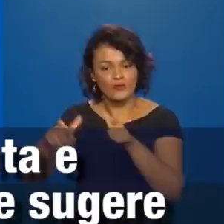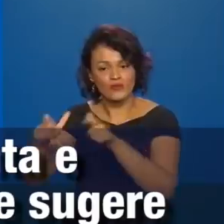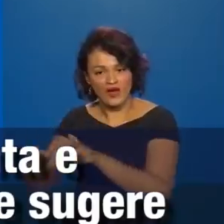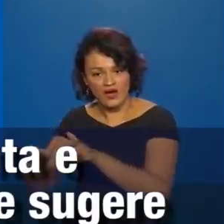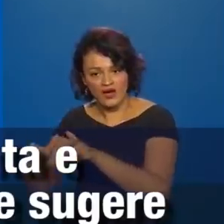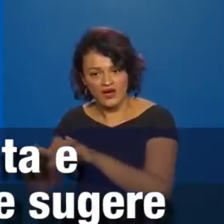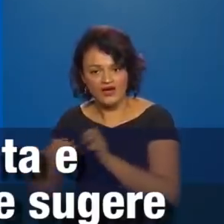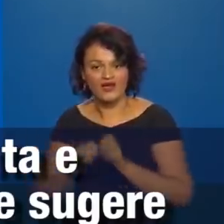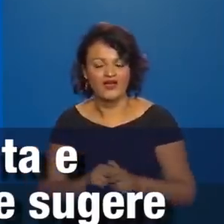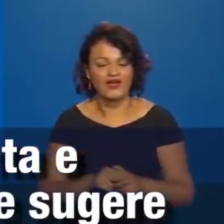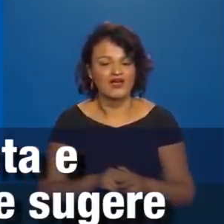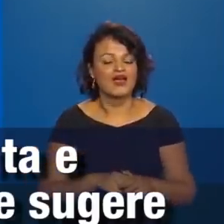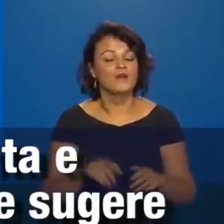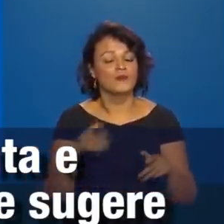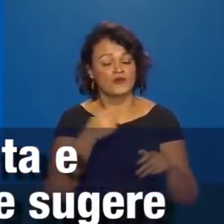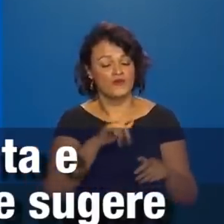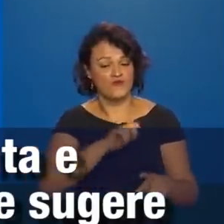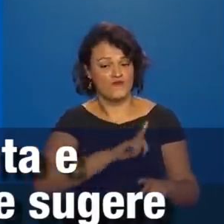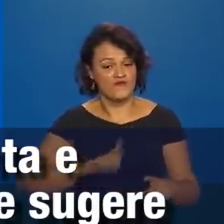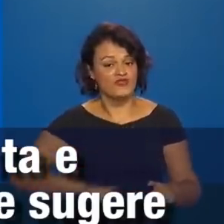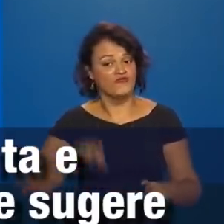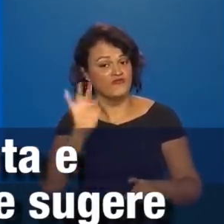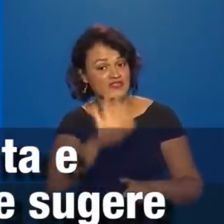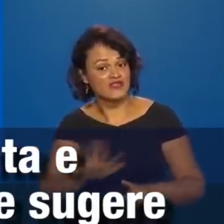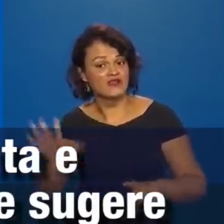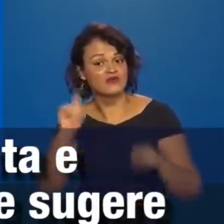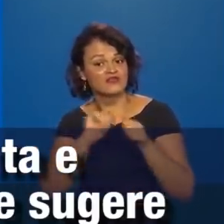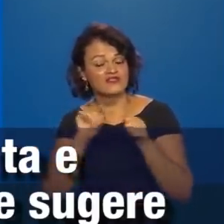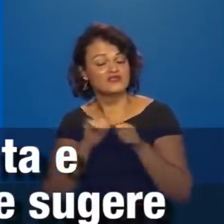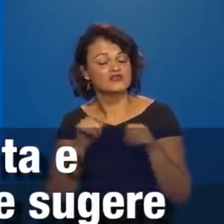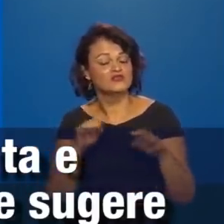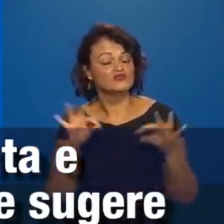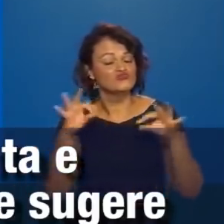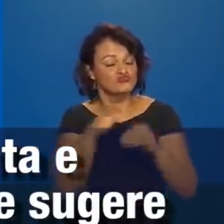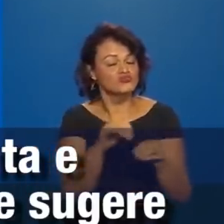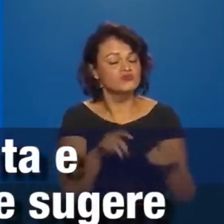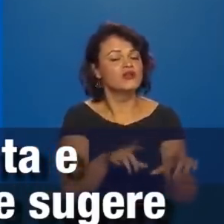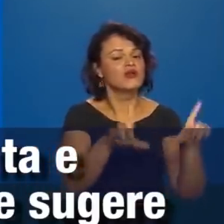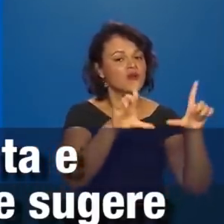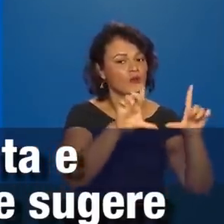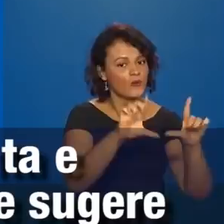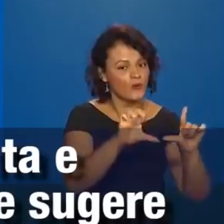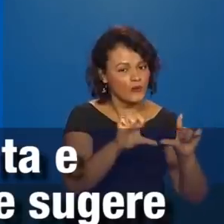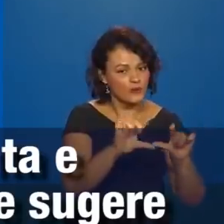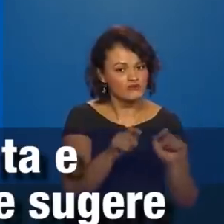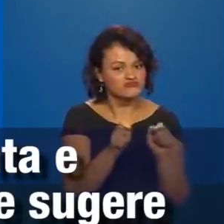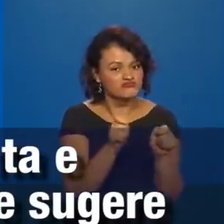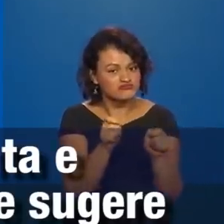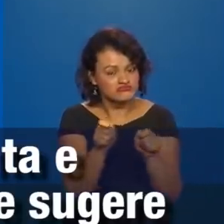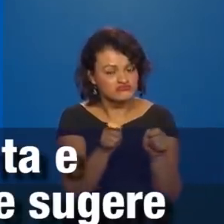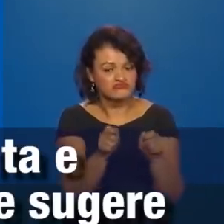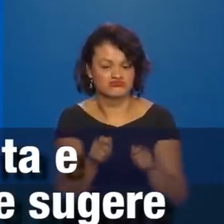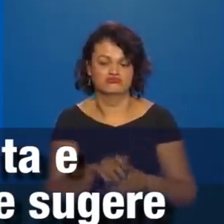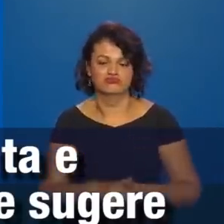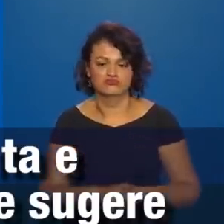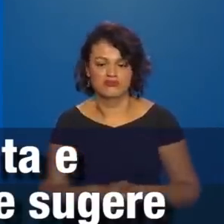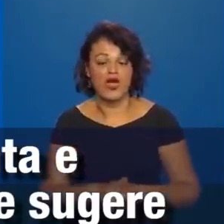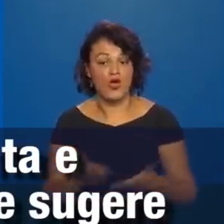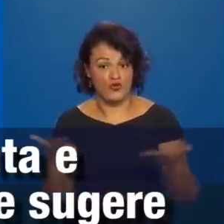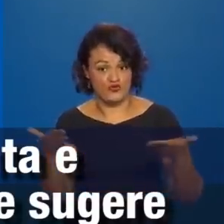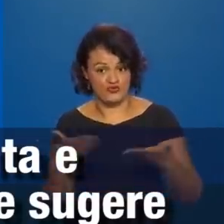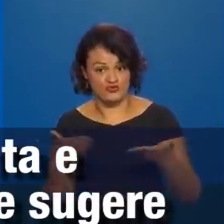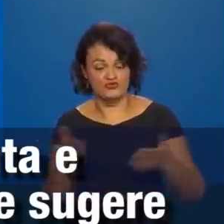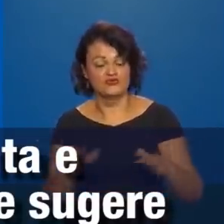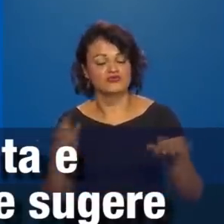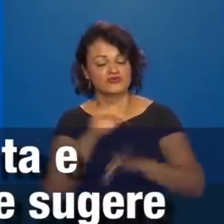está fazendo de tudo para que elas sejam minimizadas ao máximo possível. No boletim de hoje,